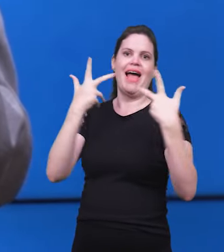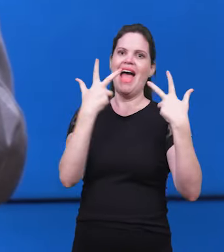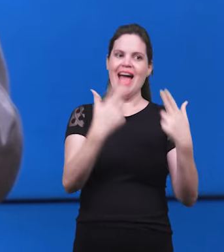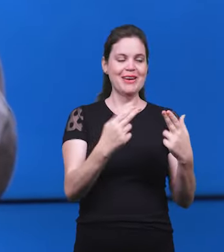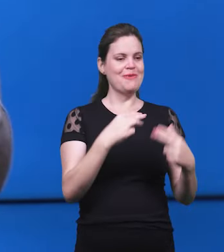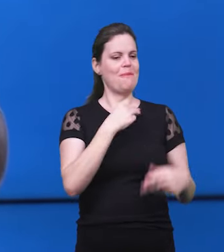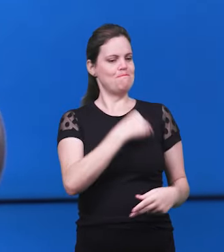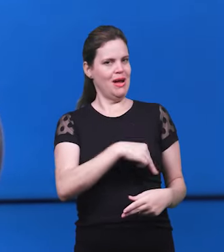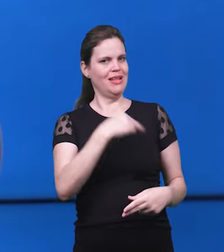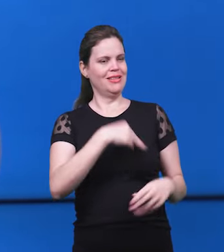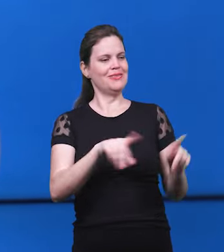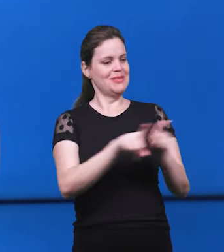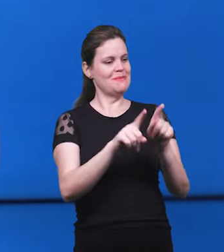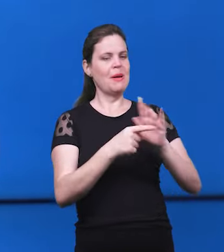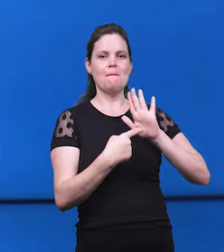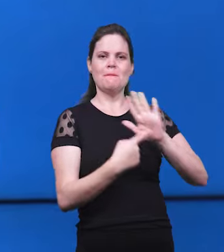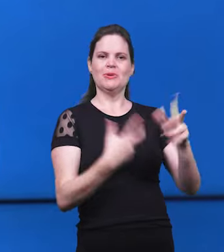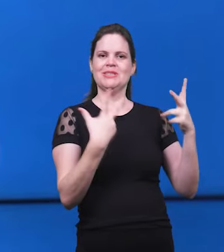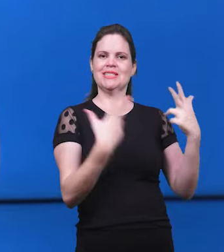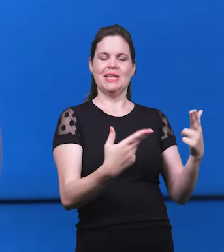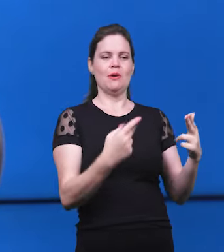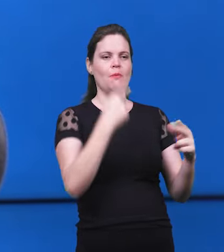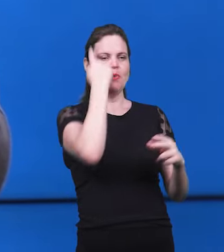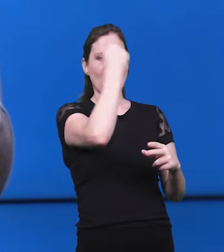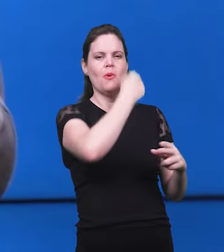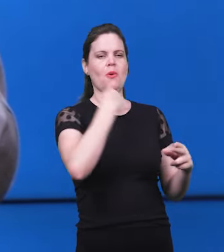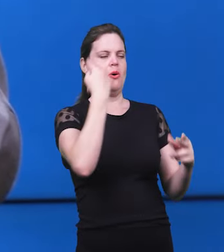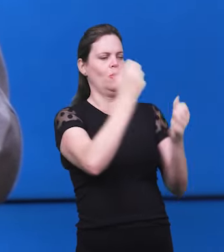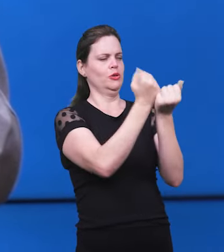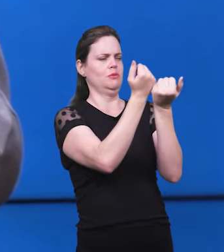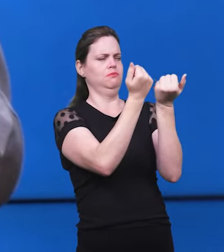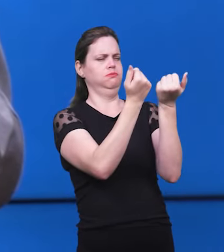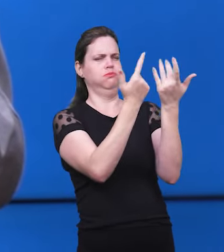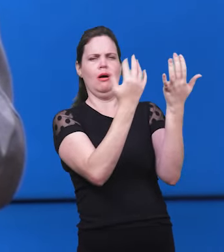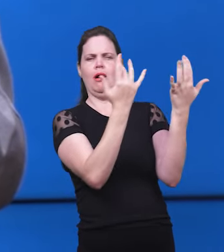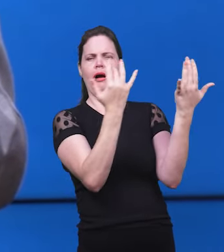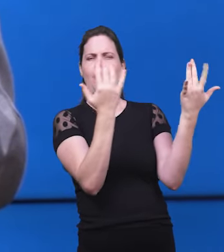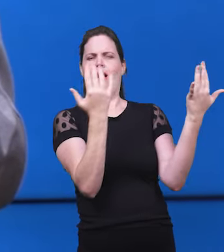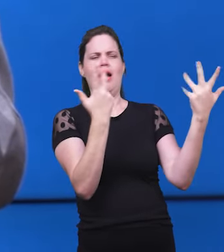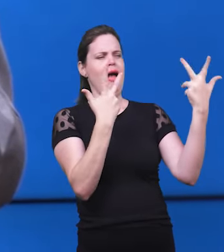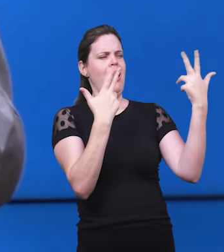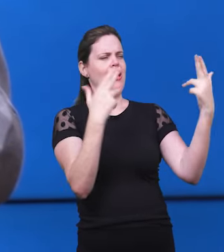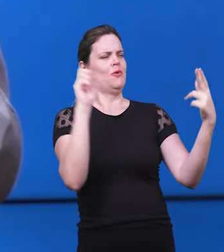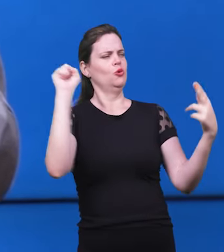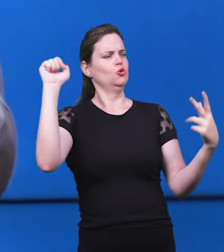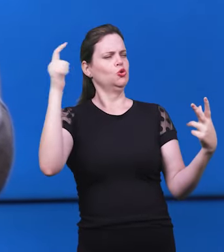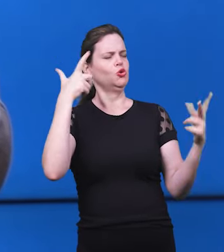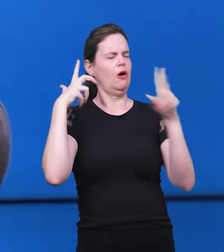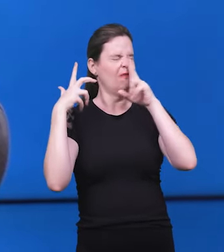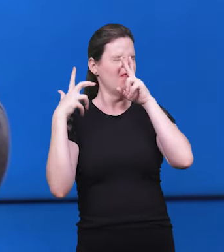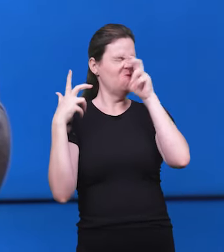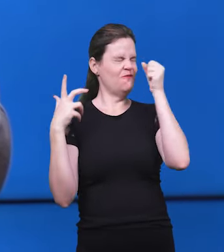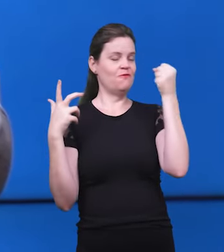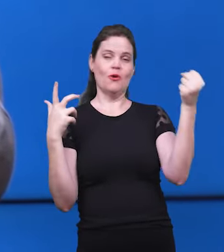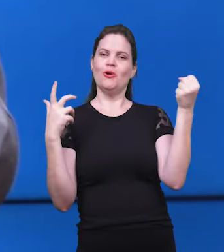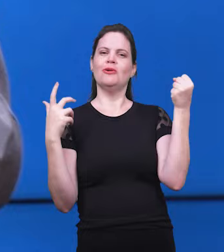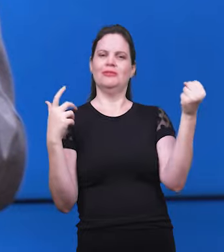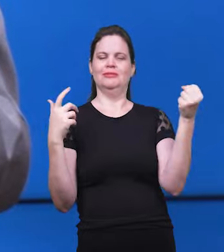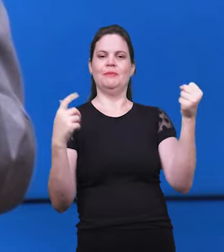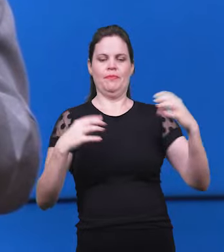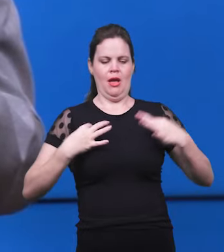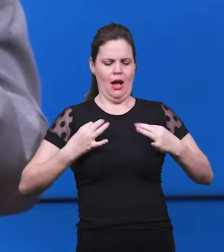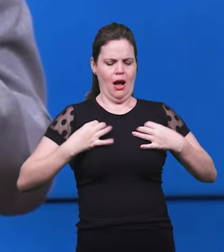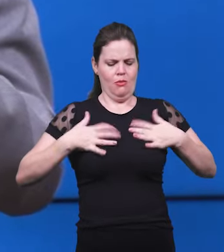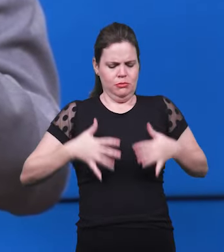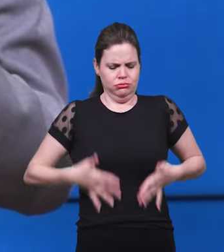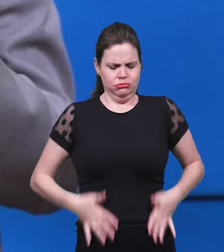capítulo 17, no verso 1 e verso 2, né? Ali o seu rosto resplandeceu como o sol e as suas